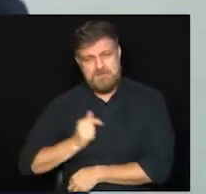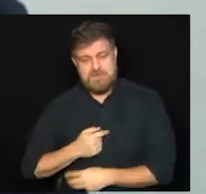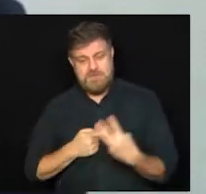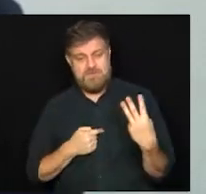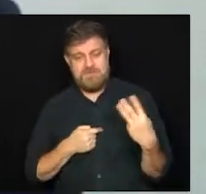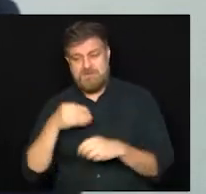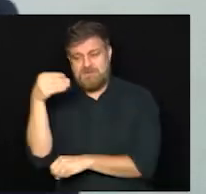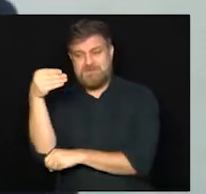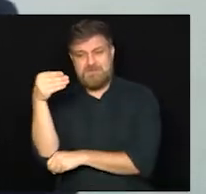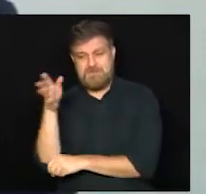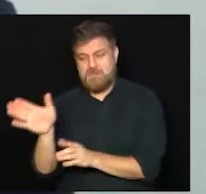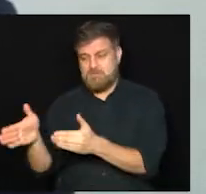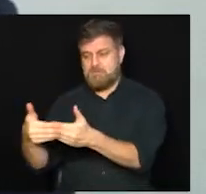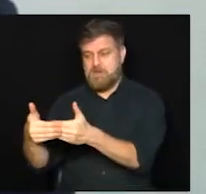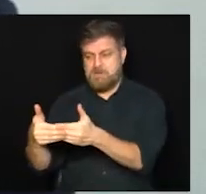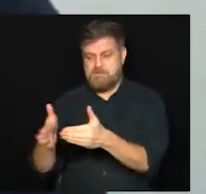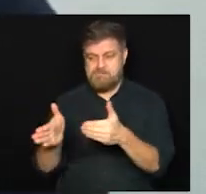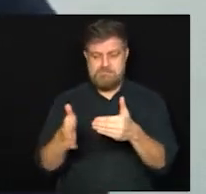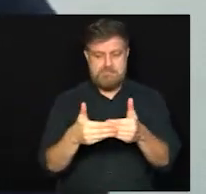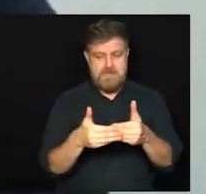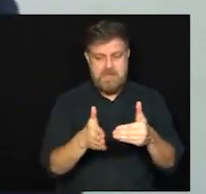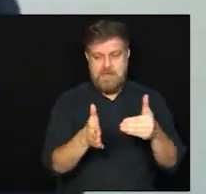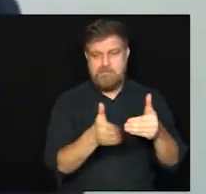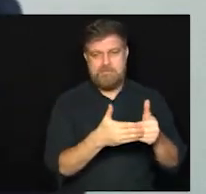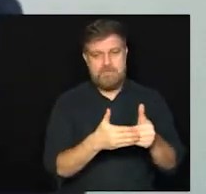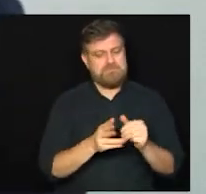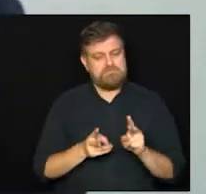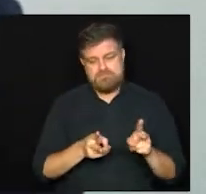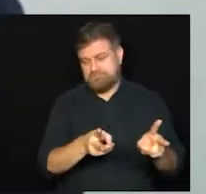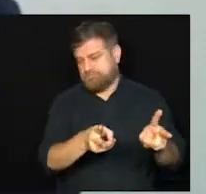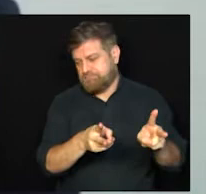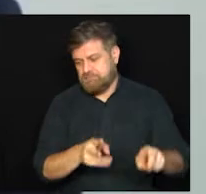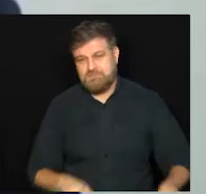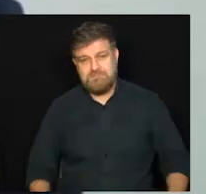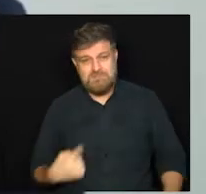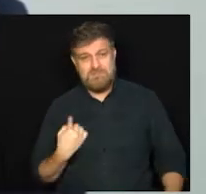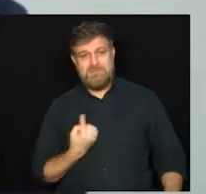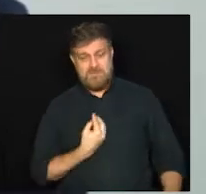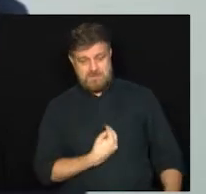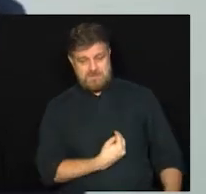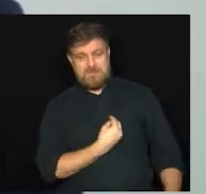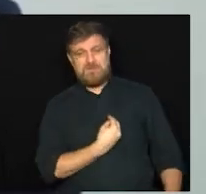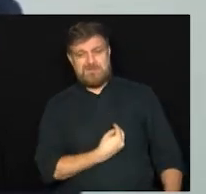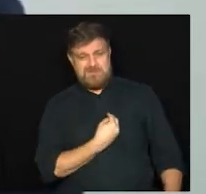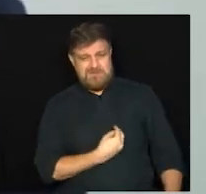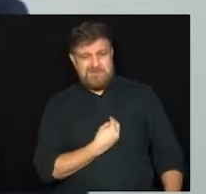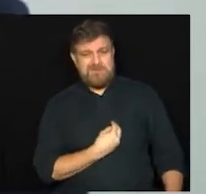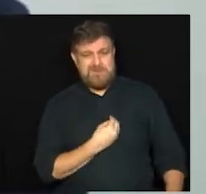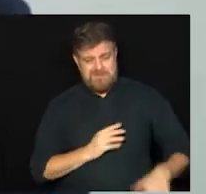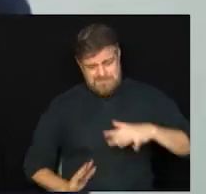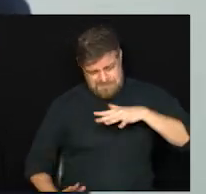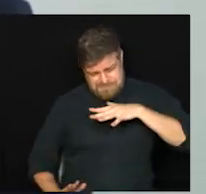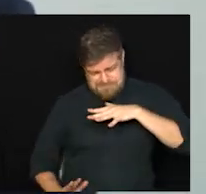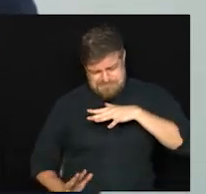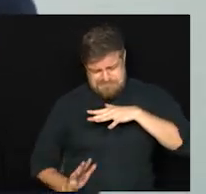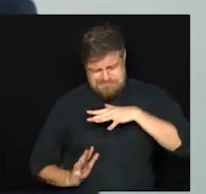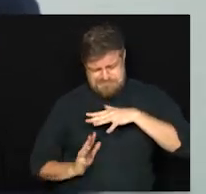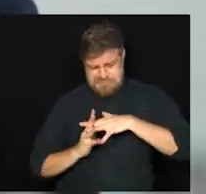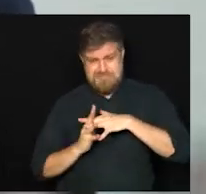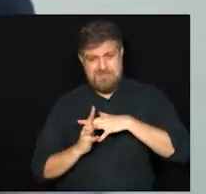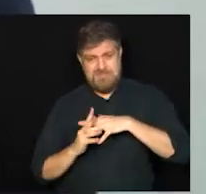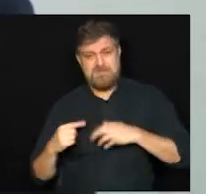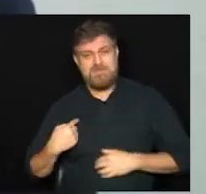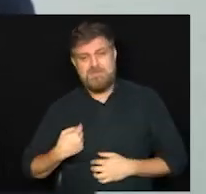já estão fechados de forma definitiva. Então, a gente está vivendo uma situação muito extrema da hotelaria e a gente